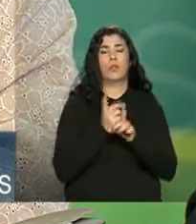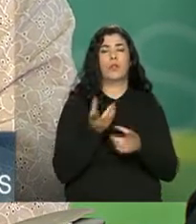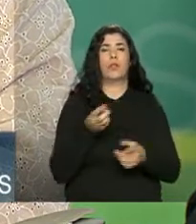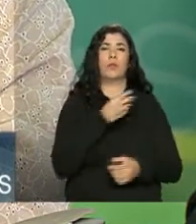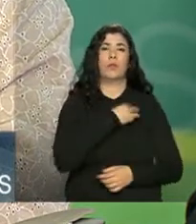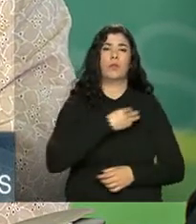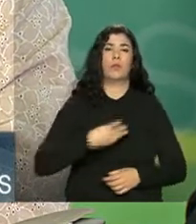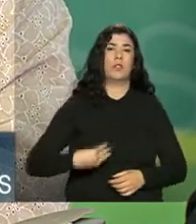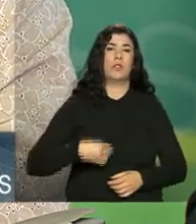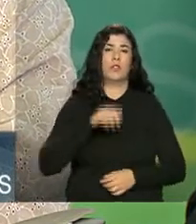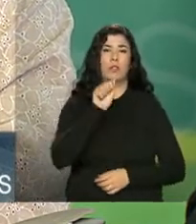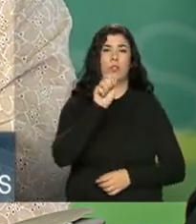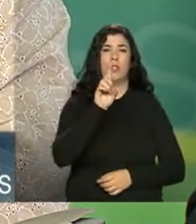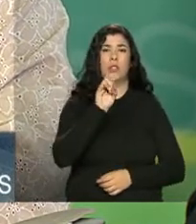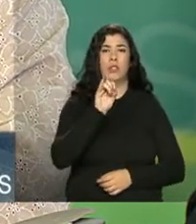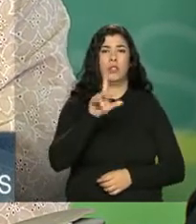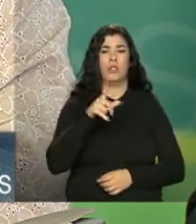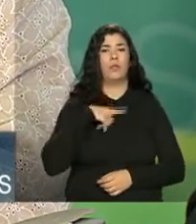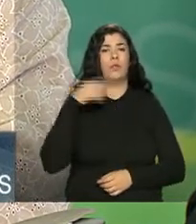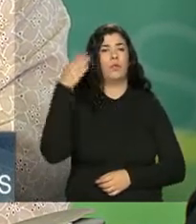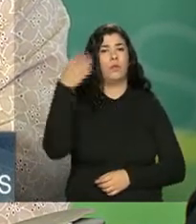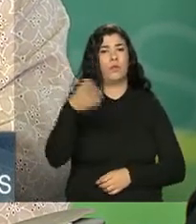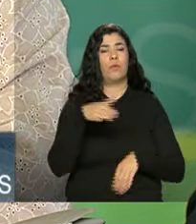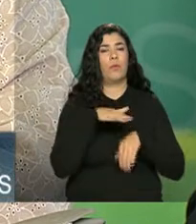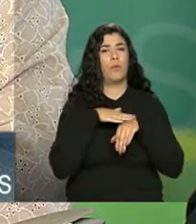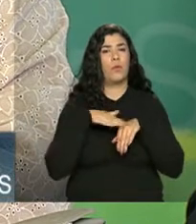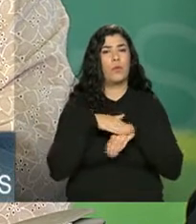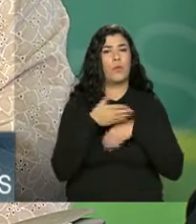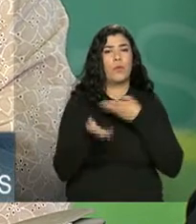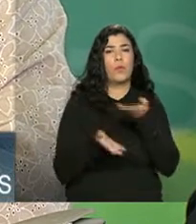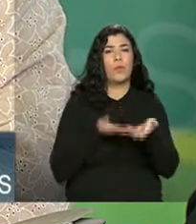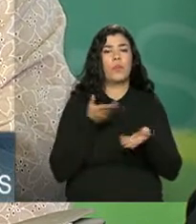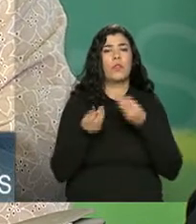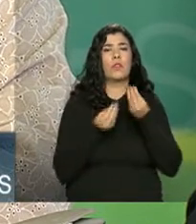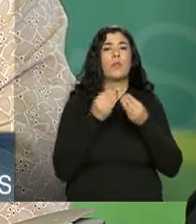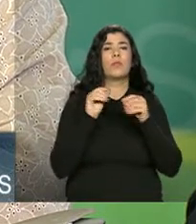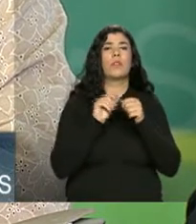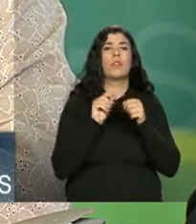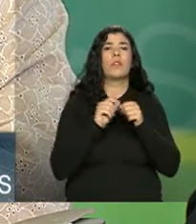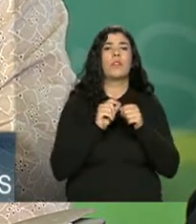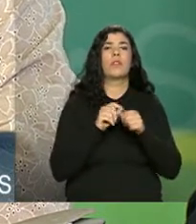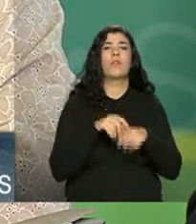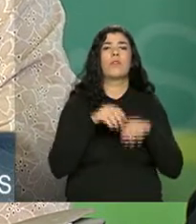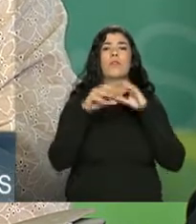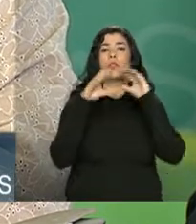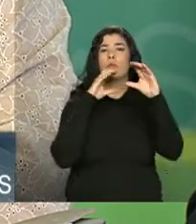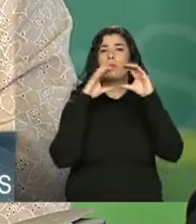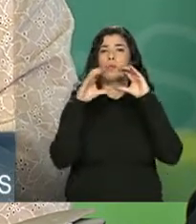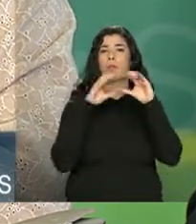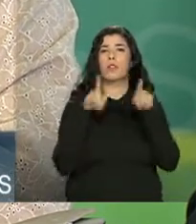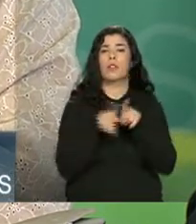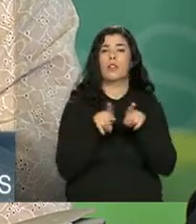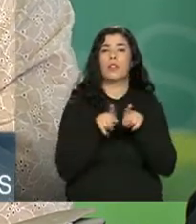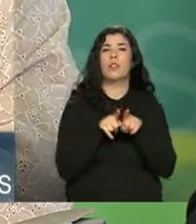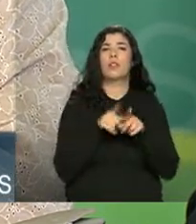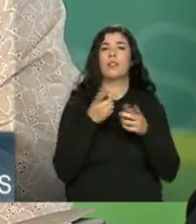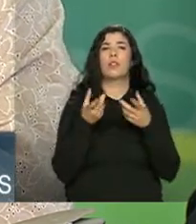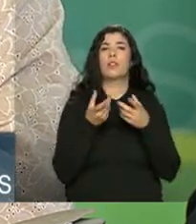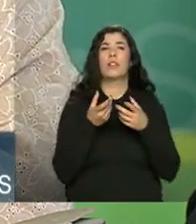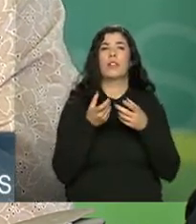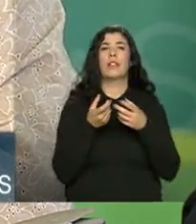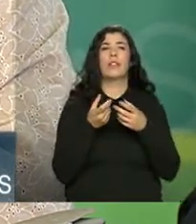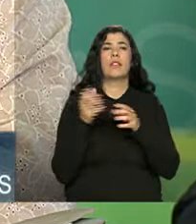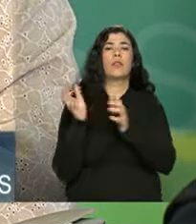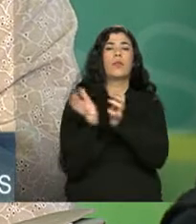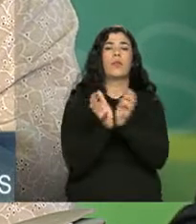Hoje chegando aqui já combinei uma visita a ele não vamos tratar de todo o processo de comunicação é a partir desse cenário junto